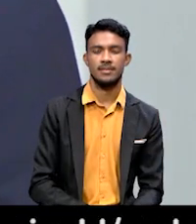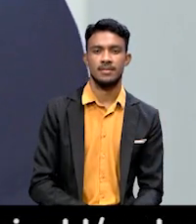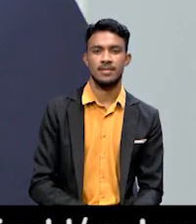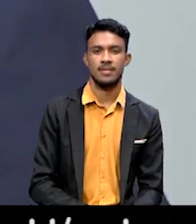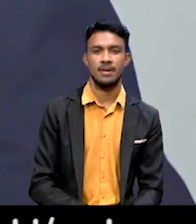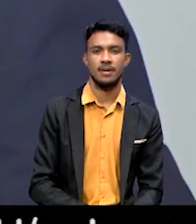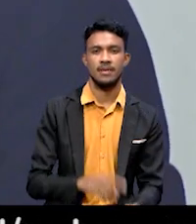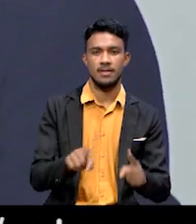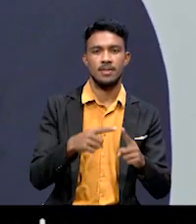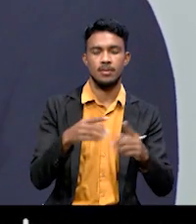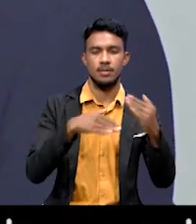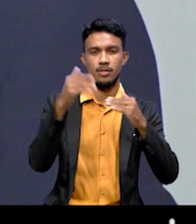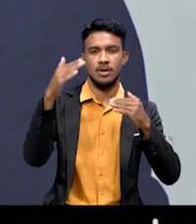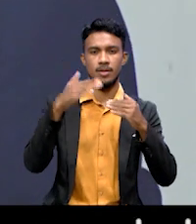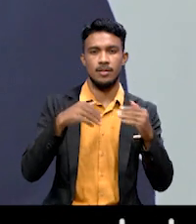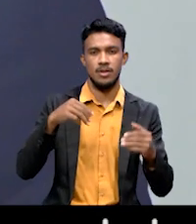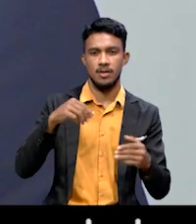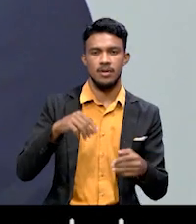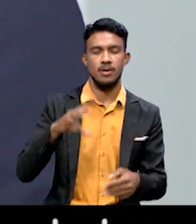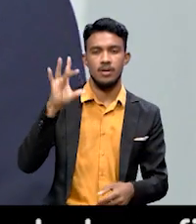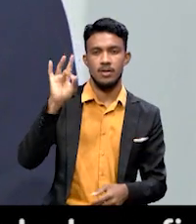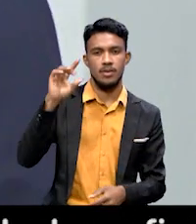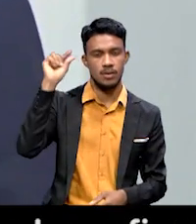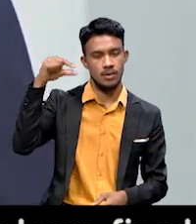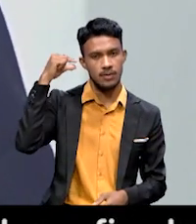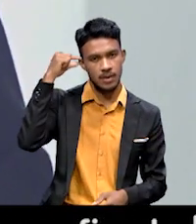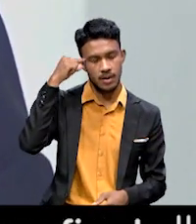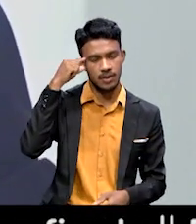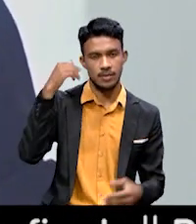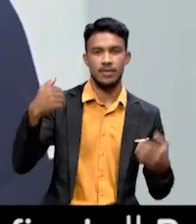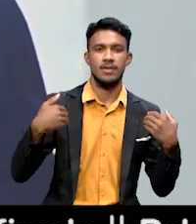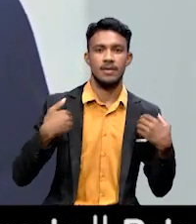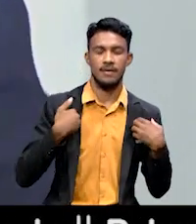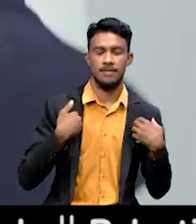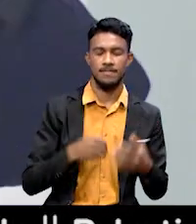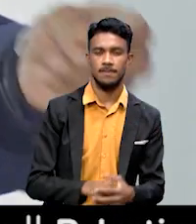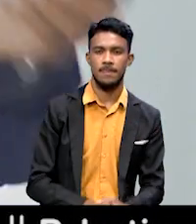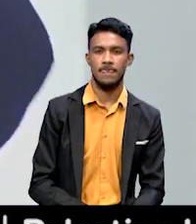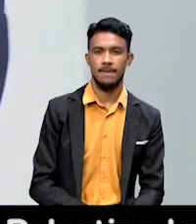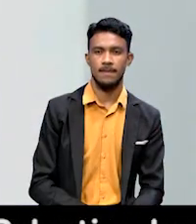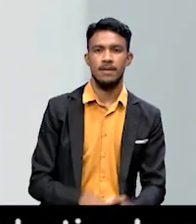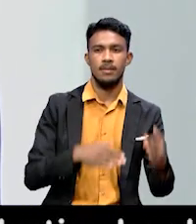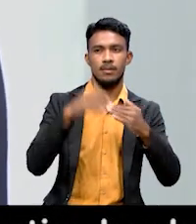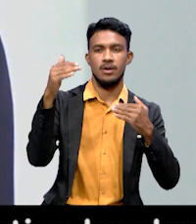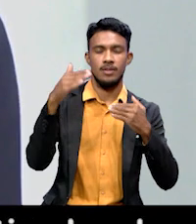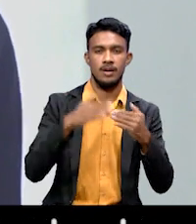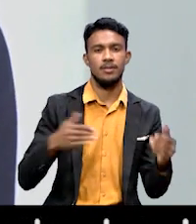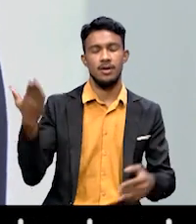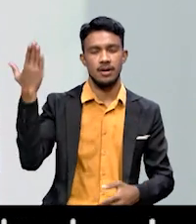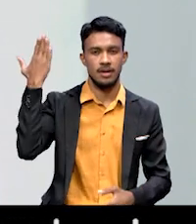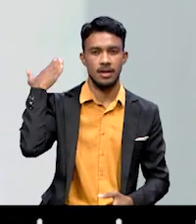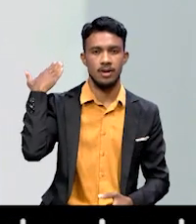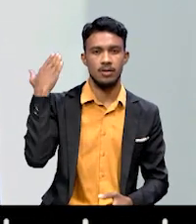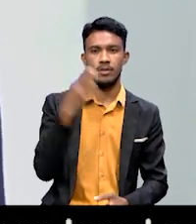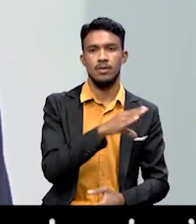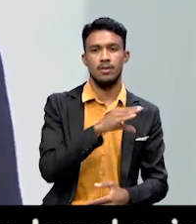Então, o problema. Oitavo governo constitucional nosso. E a problema antigo e a